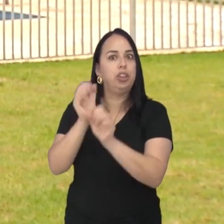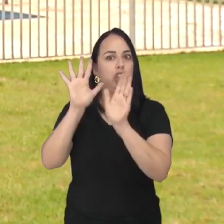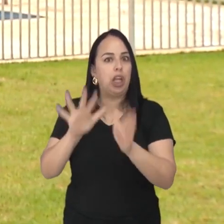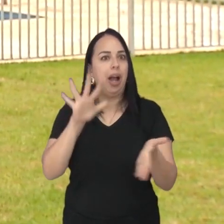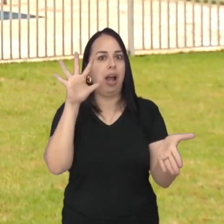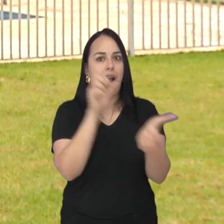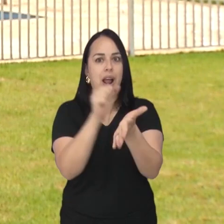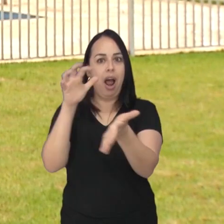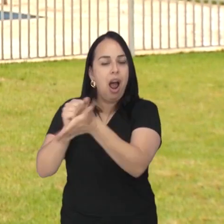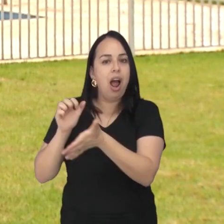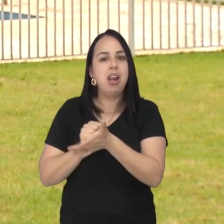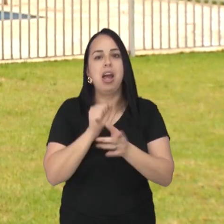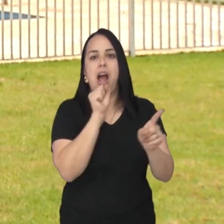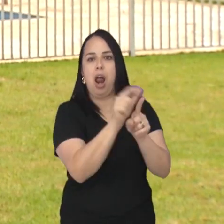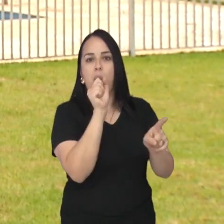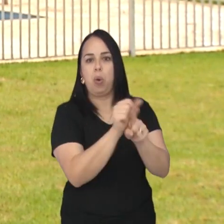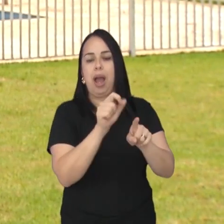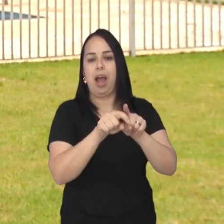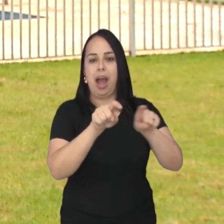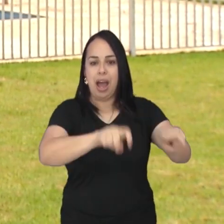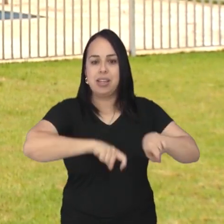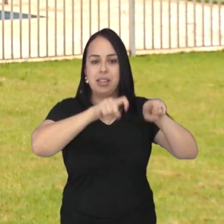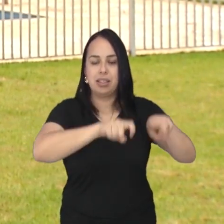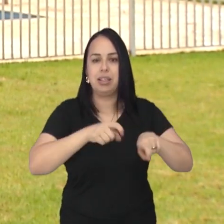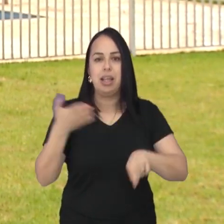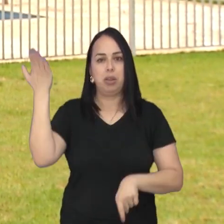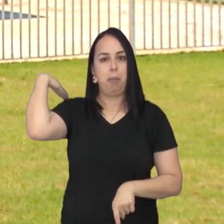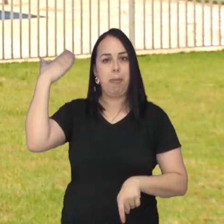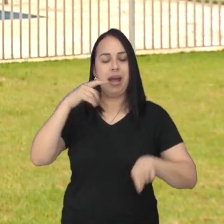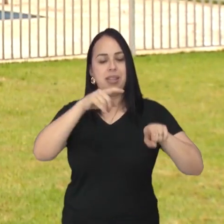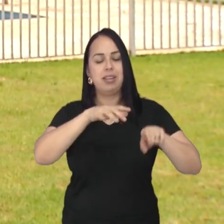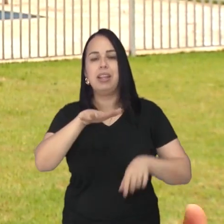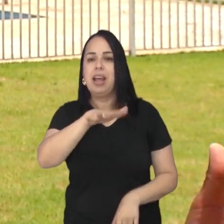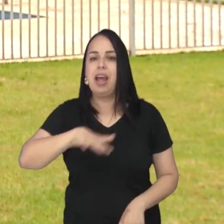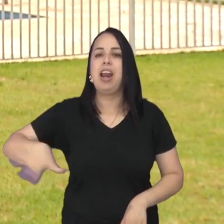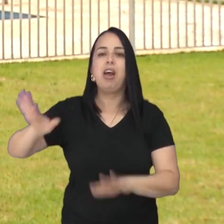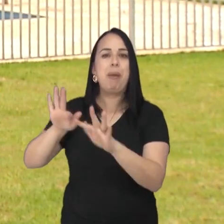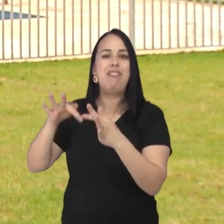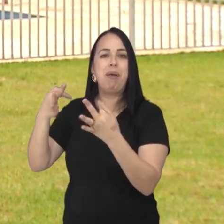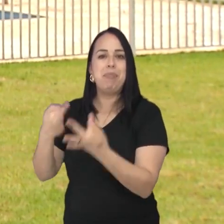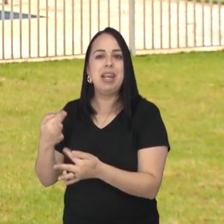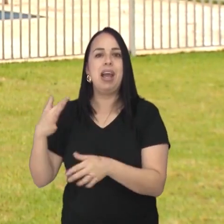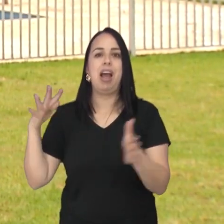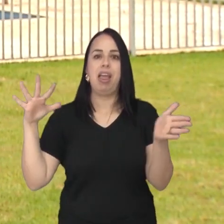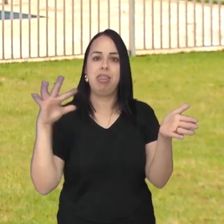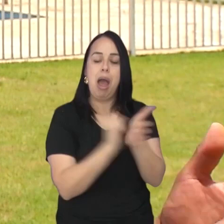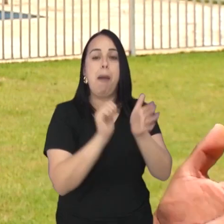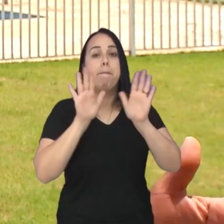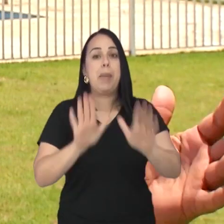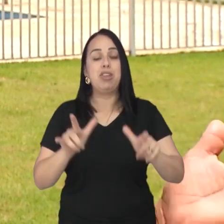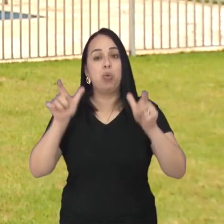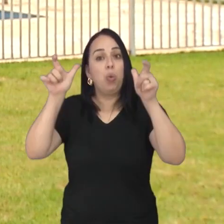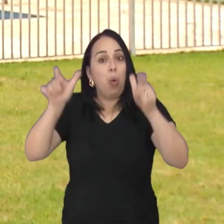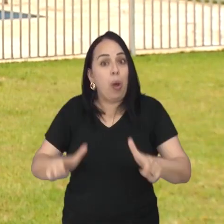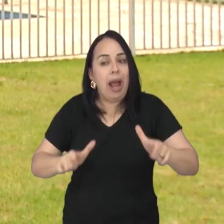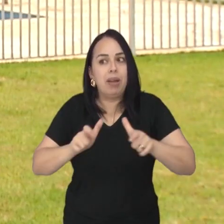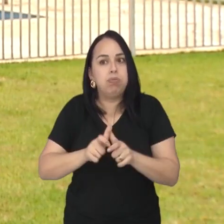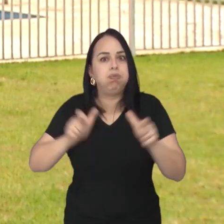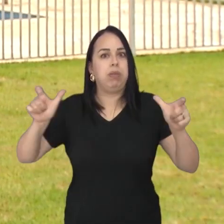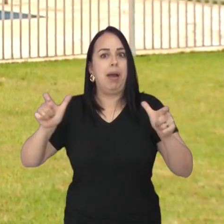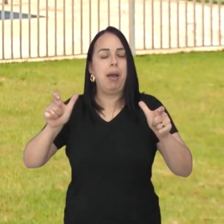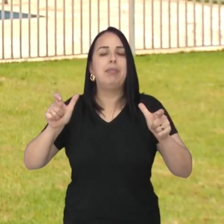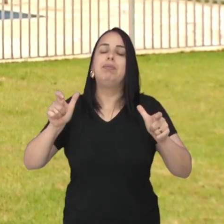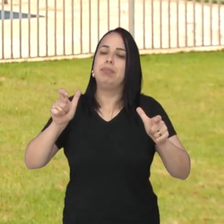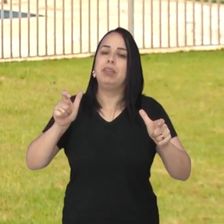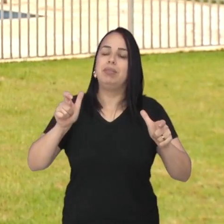7 anos que a gente tem feito o aluguel aqui da chácara, né? Antes o espaço era mais um espaço familiar e aí pelo espaço, pelo tamanho,